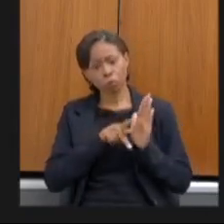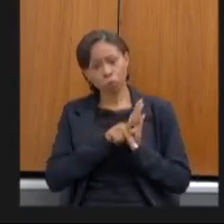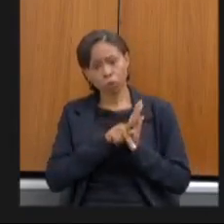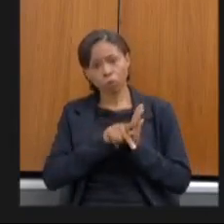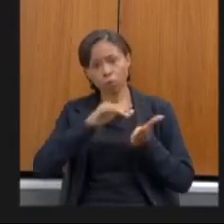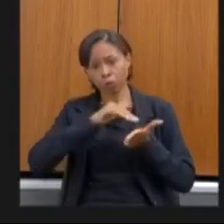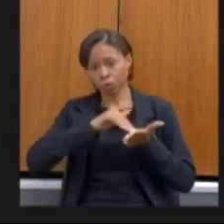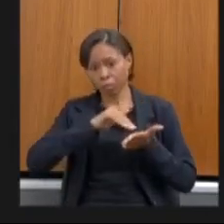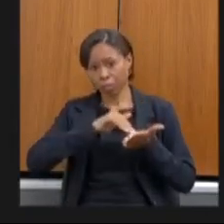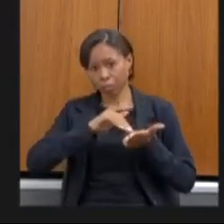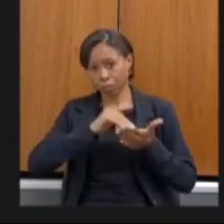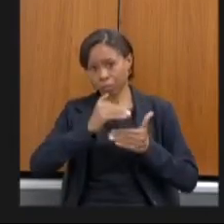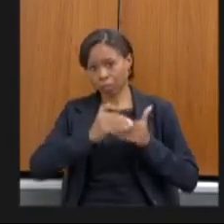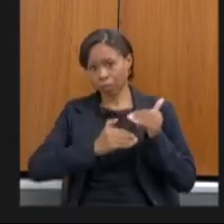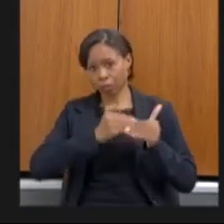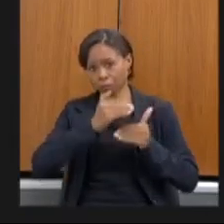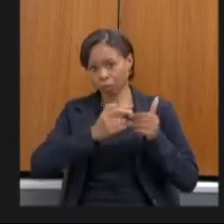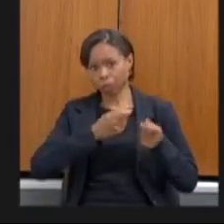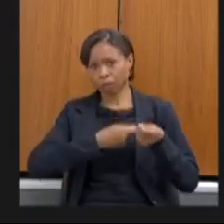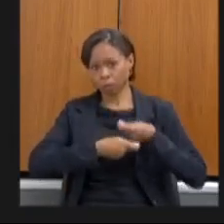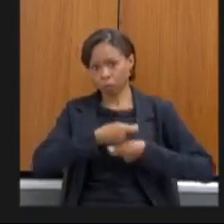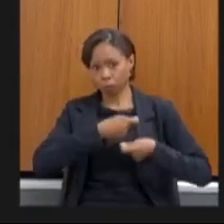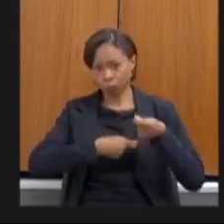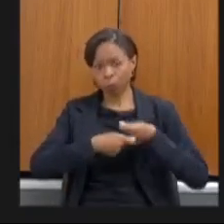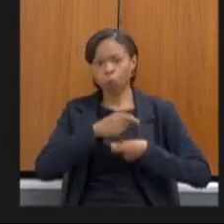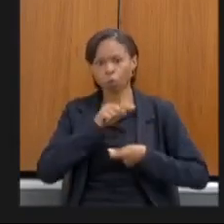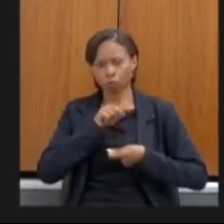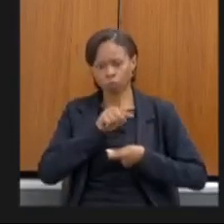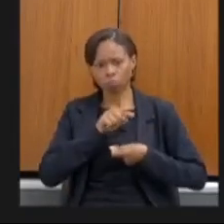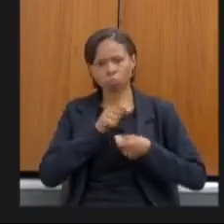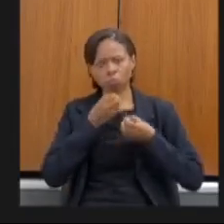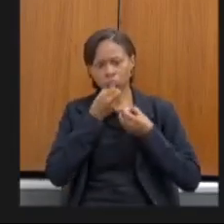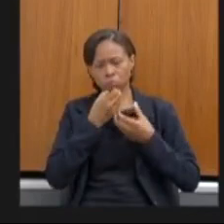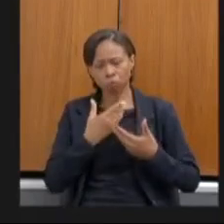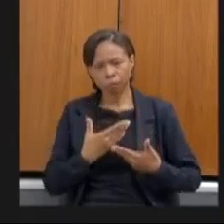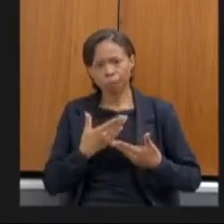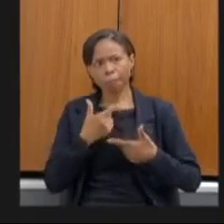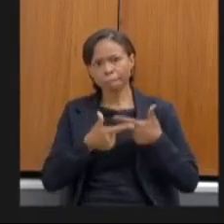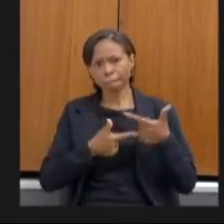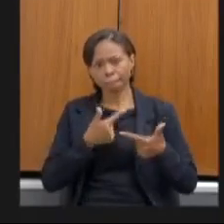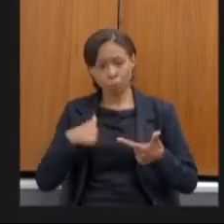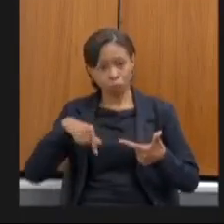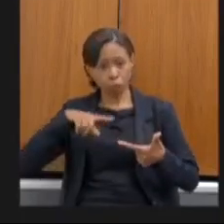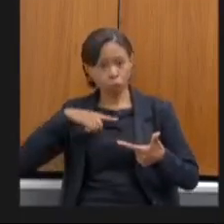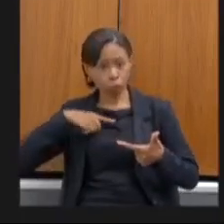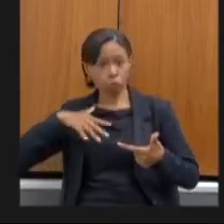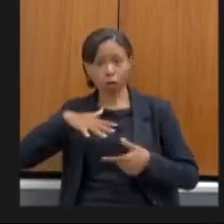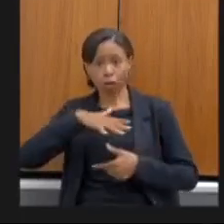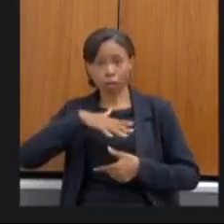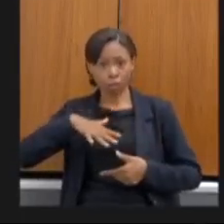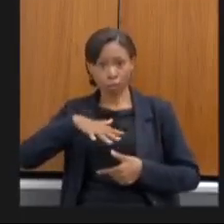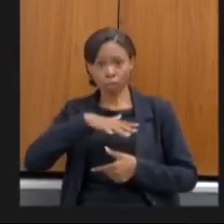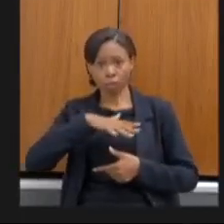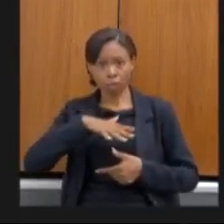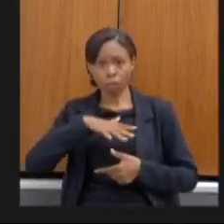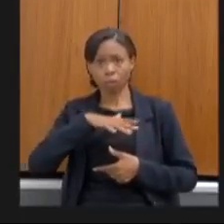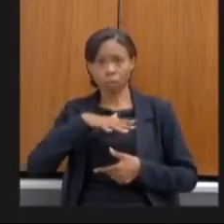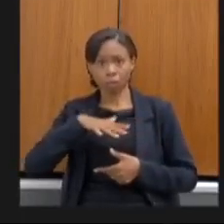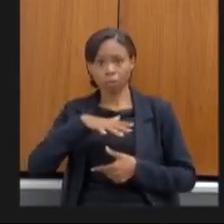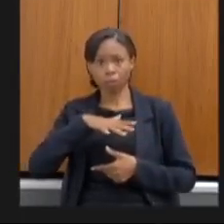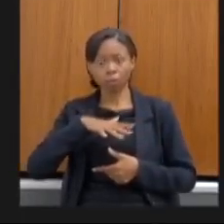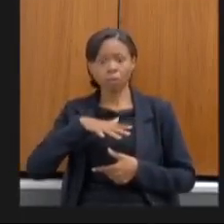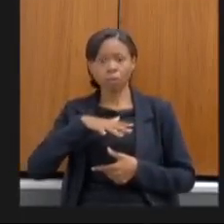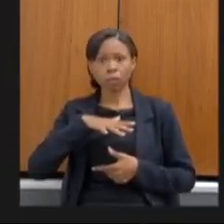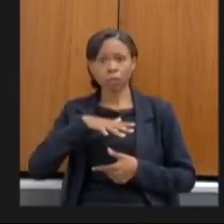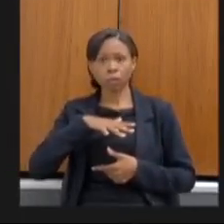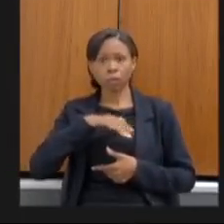dizer momento econômico e como eu nós estamos ali no leste bem na área do de Neve ao